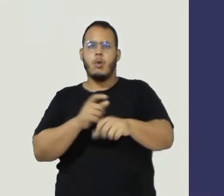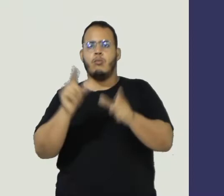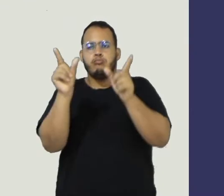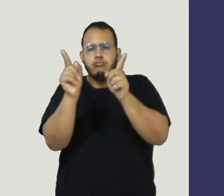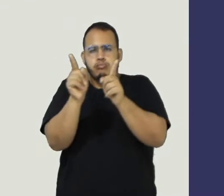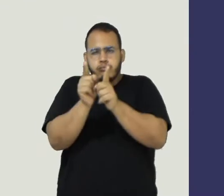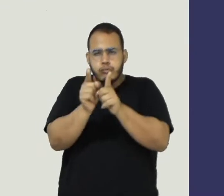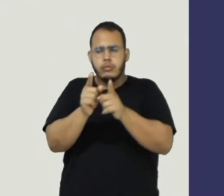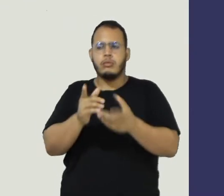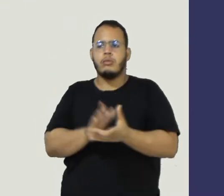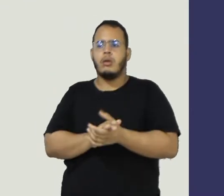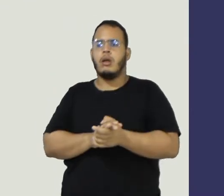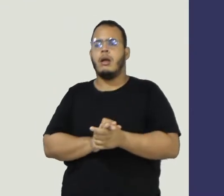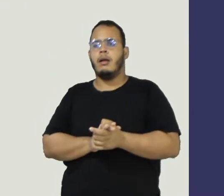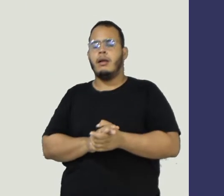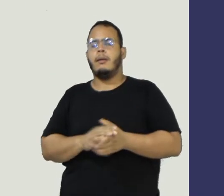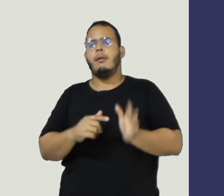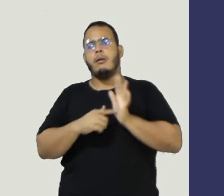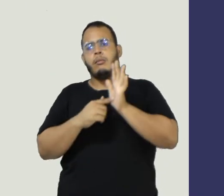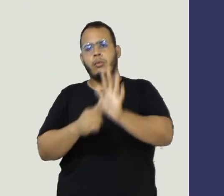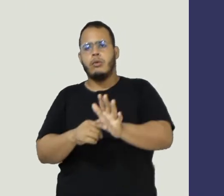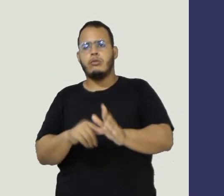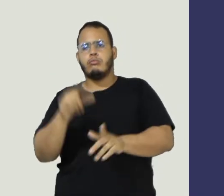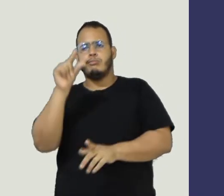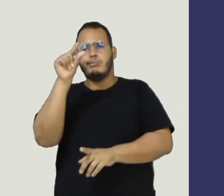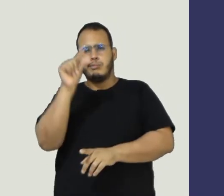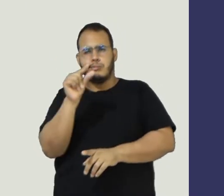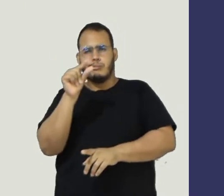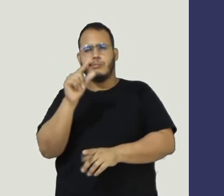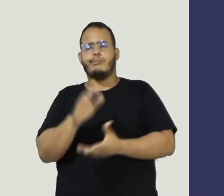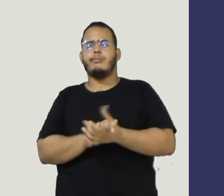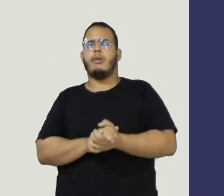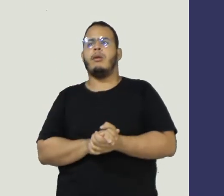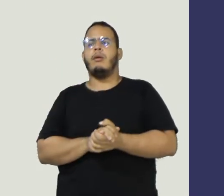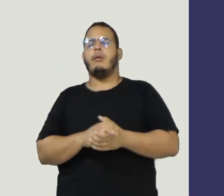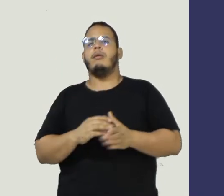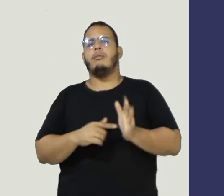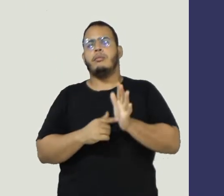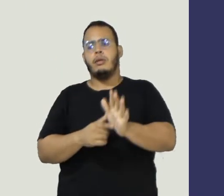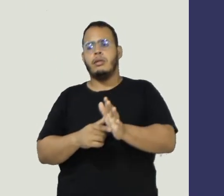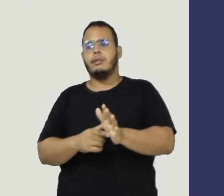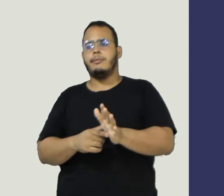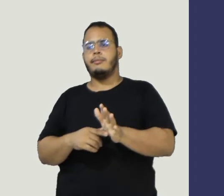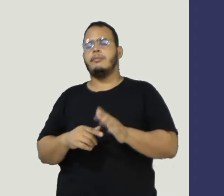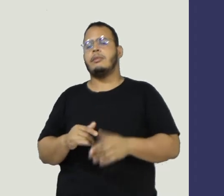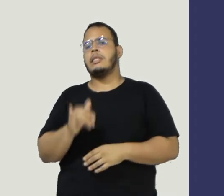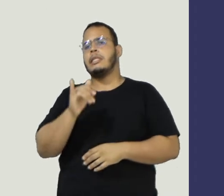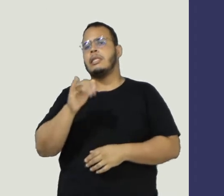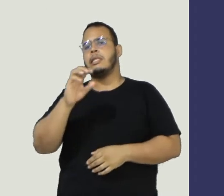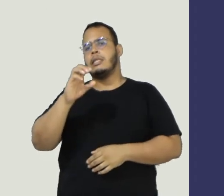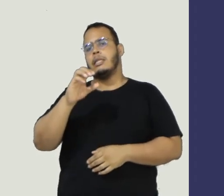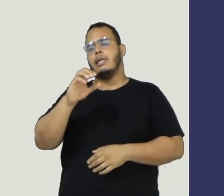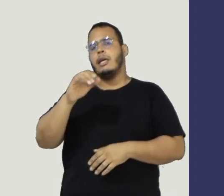próprio nome já diz, aqueles que apresentam pouco comprimento. E aí eles vão ser similares, certo?